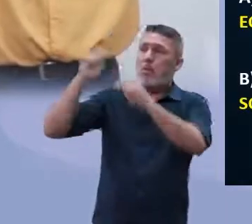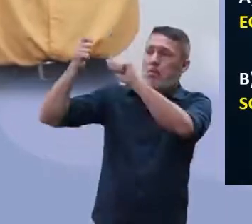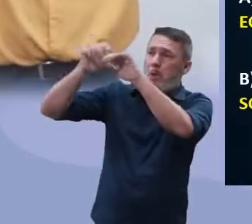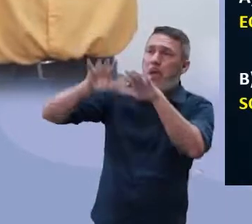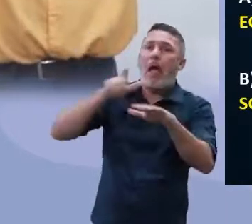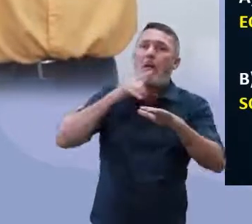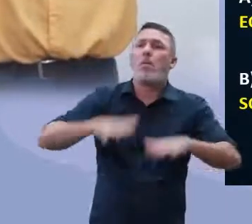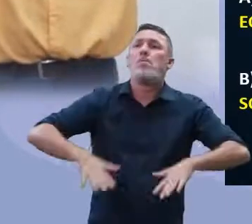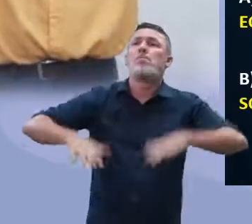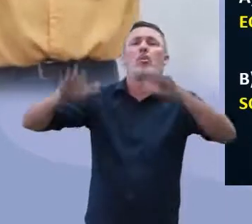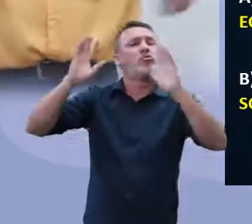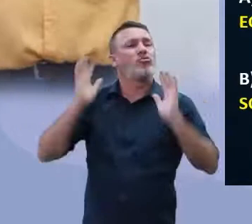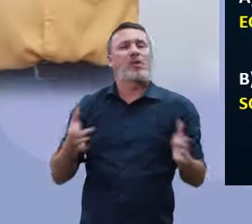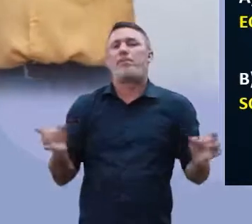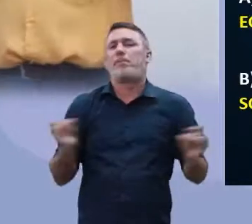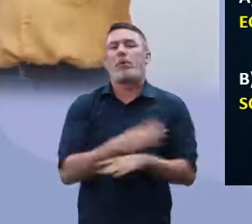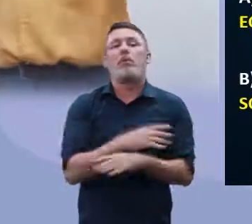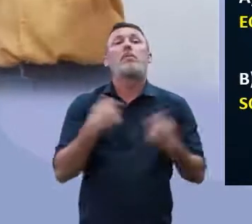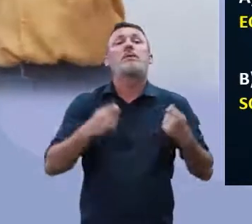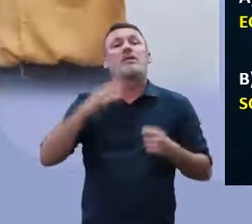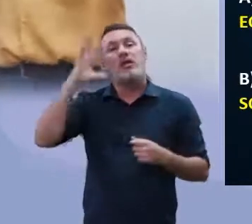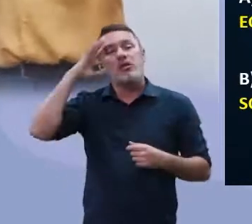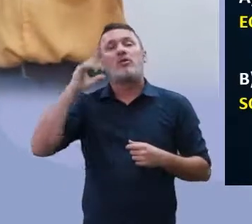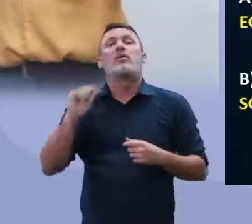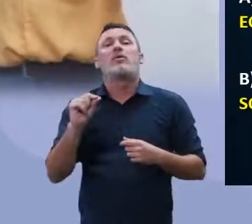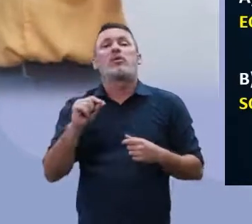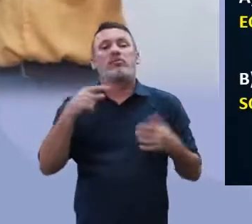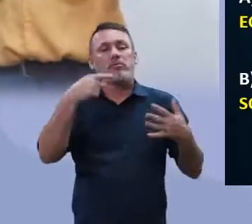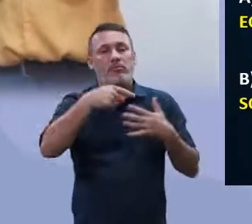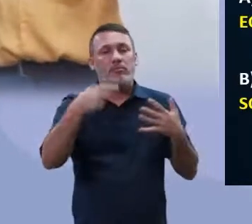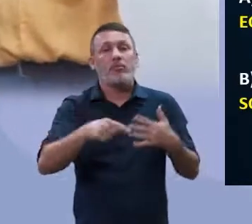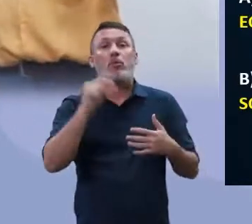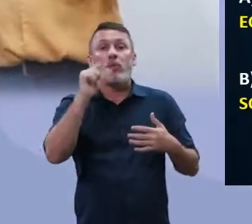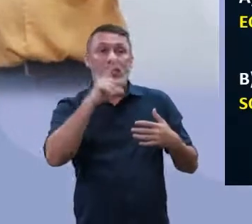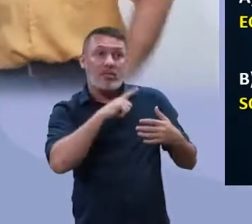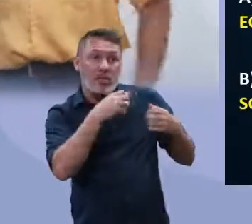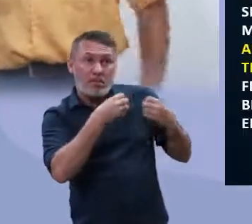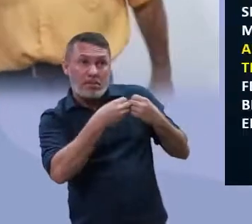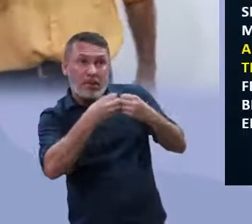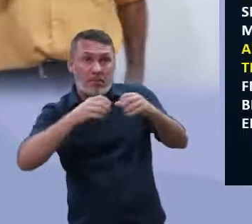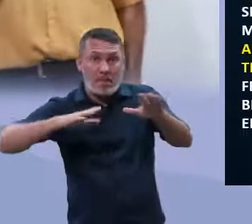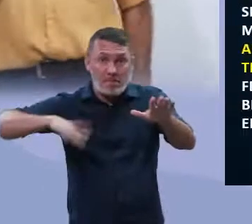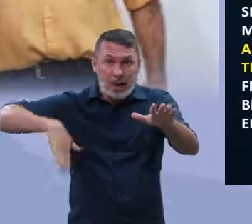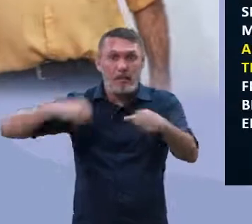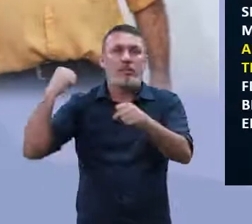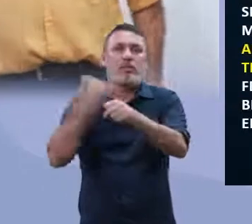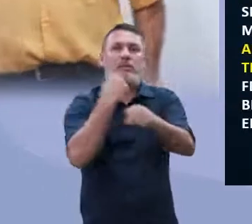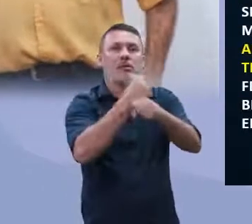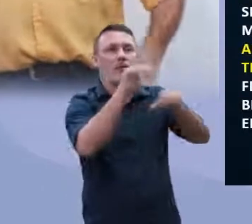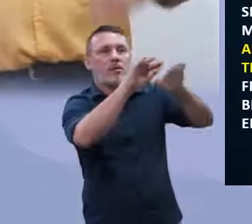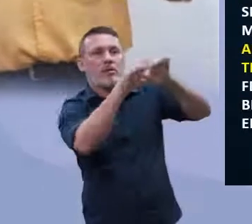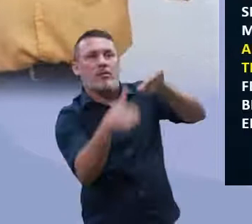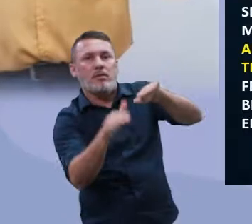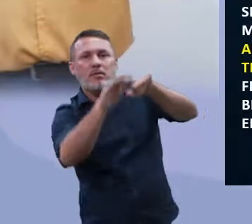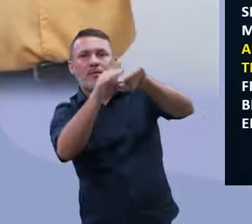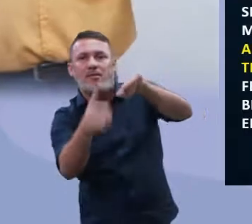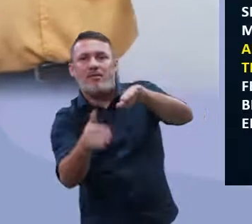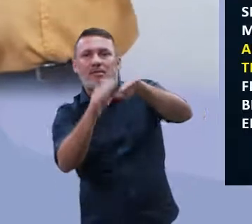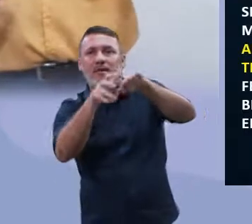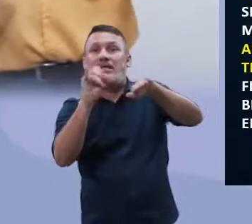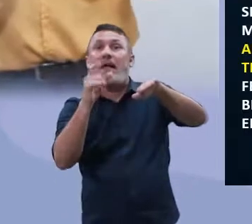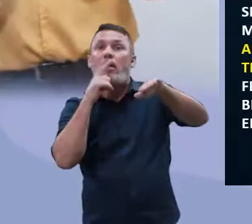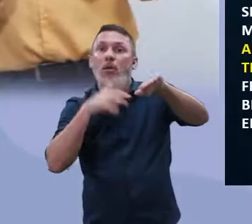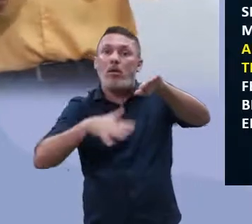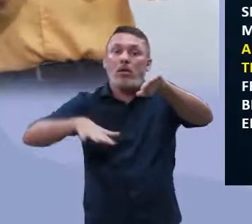água oceânica. Se isso já aconteceu, o que eu tenho que fazer? Dicas de contenção em áreas costeiras. E aí, para fechar, temos, né,